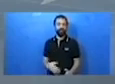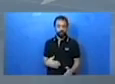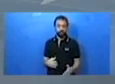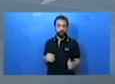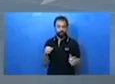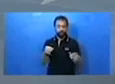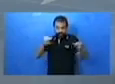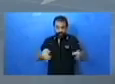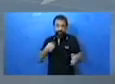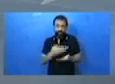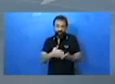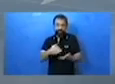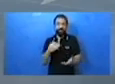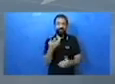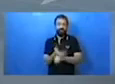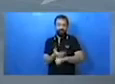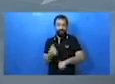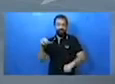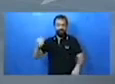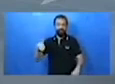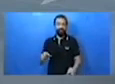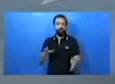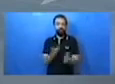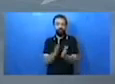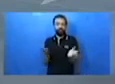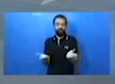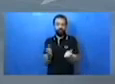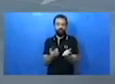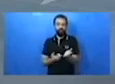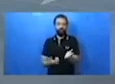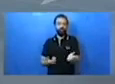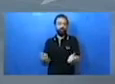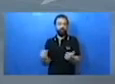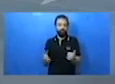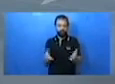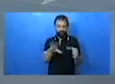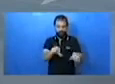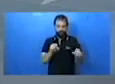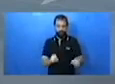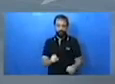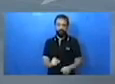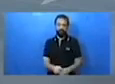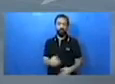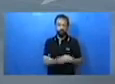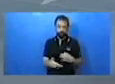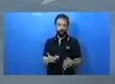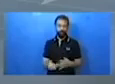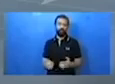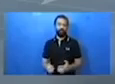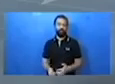de matemática? Apostila em mãos, mãozinhas lavadinhas, né? Então a gente vai continuar com a